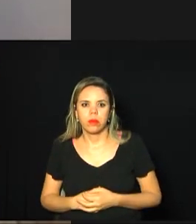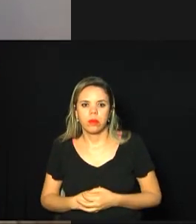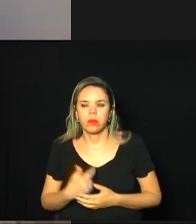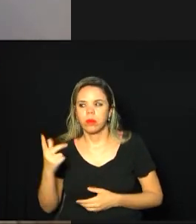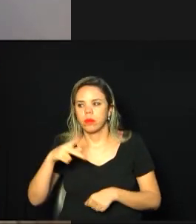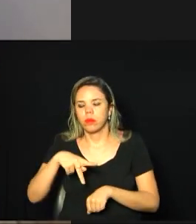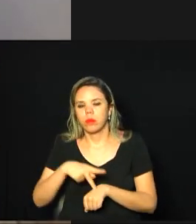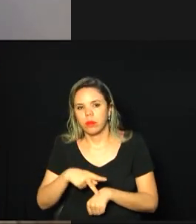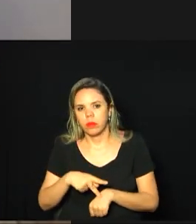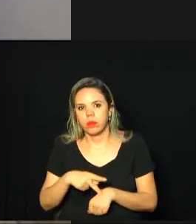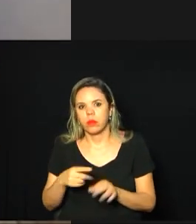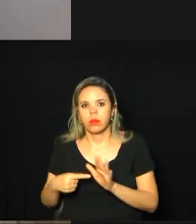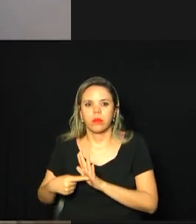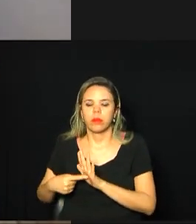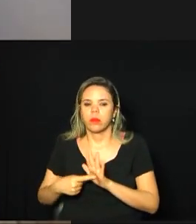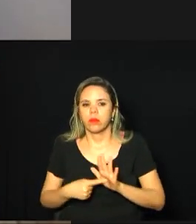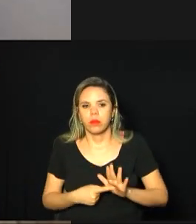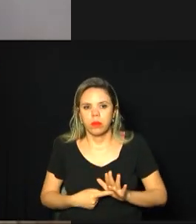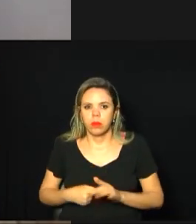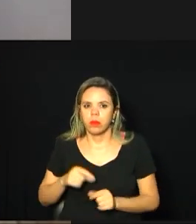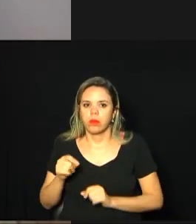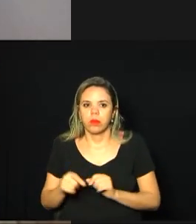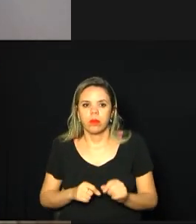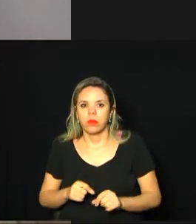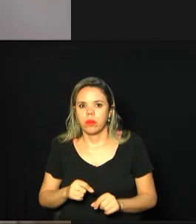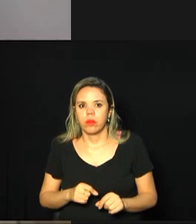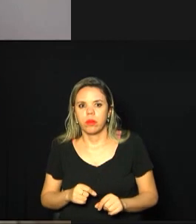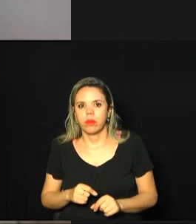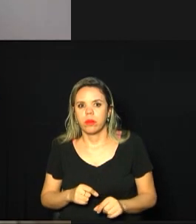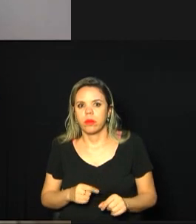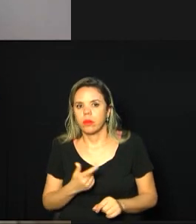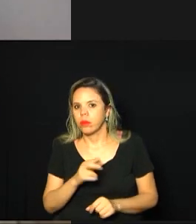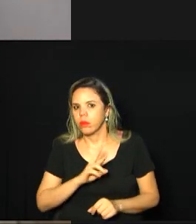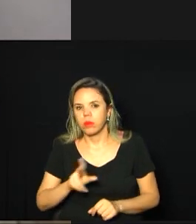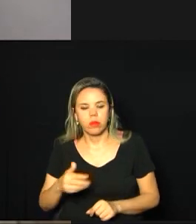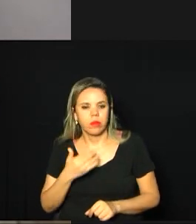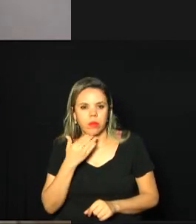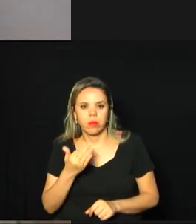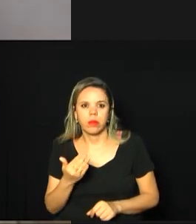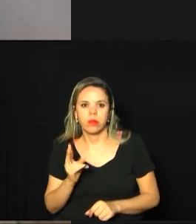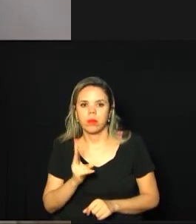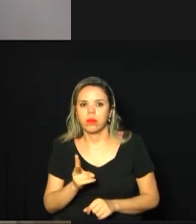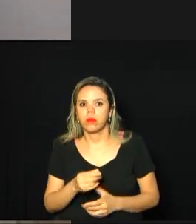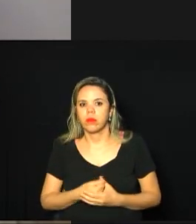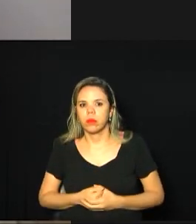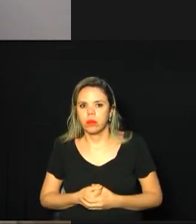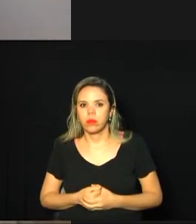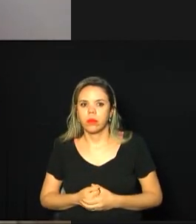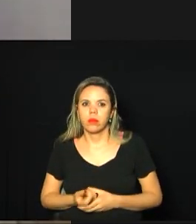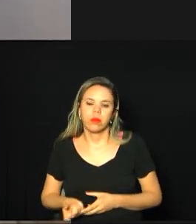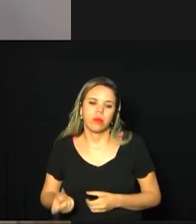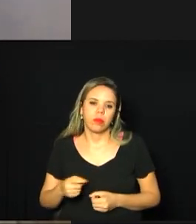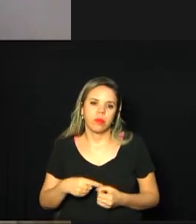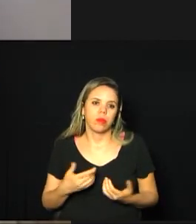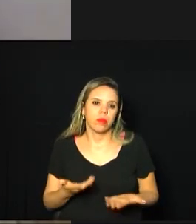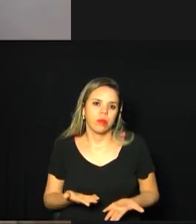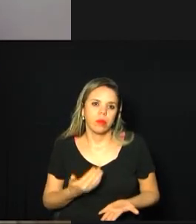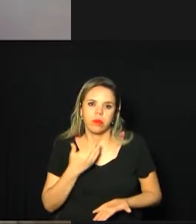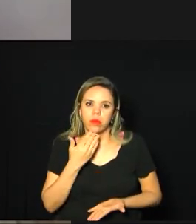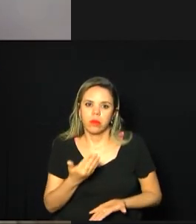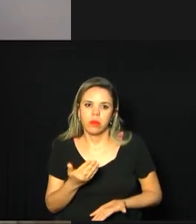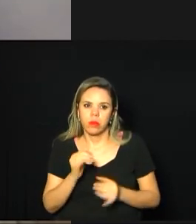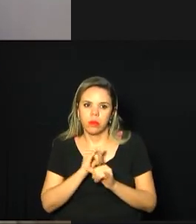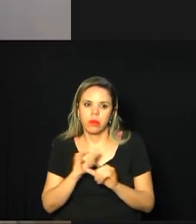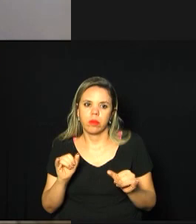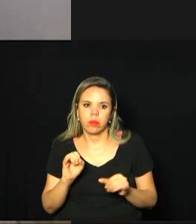outros países está se mostrando que não foi possível manter e voltaram atrás. Mas não adianta ser